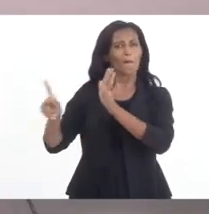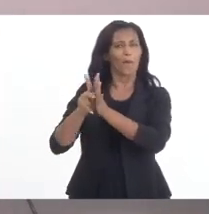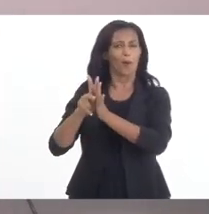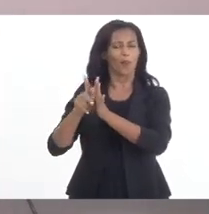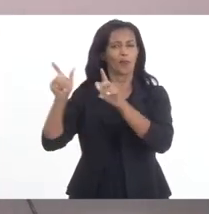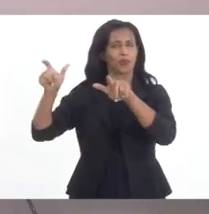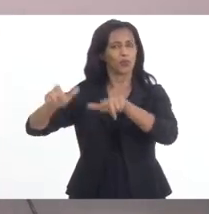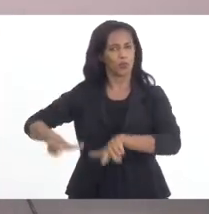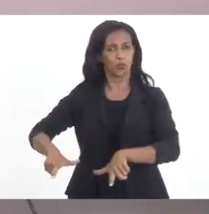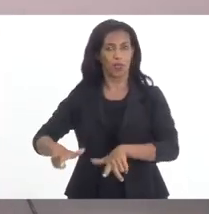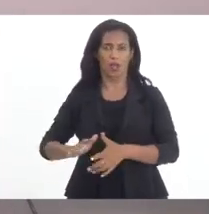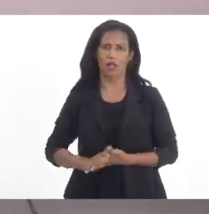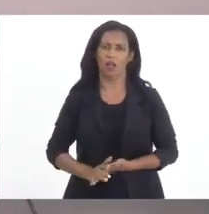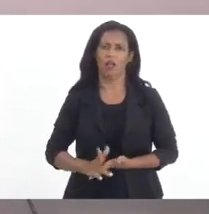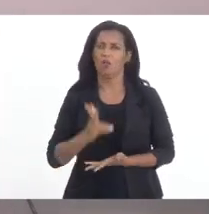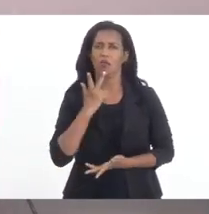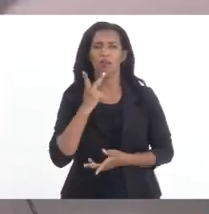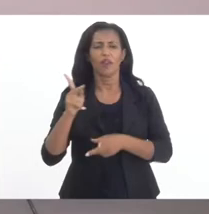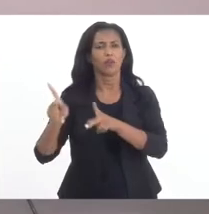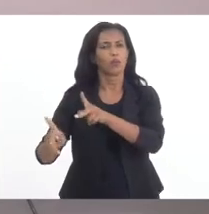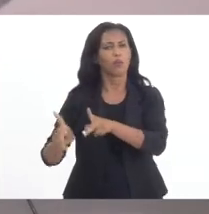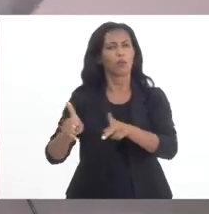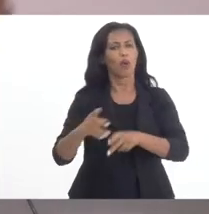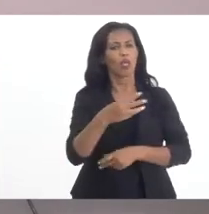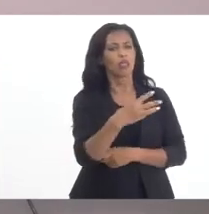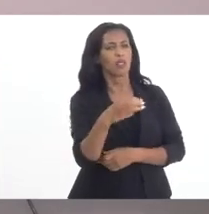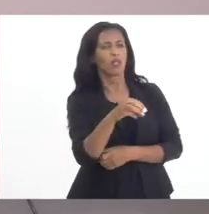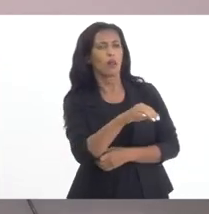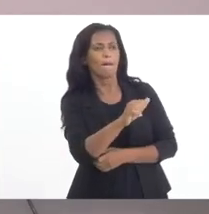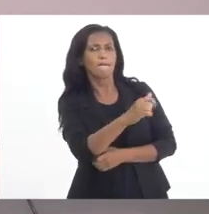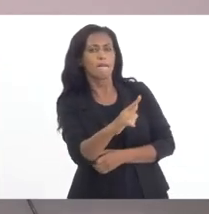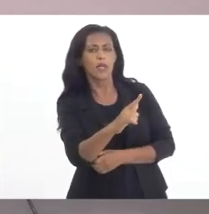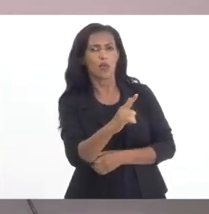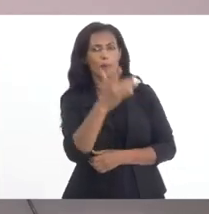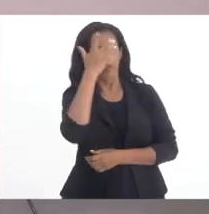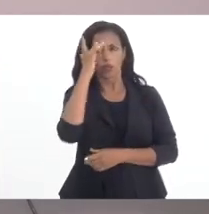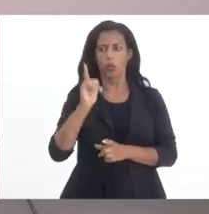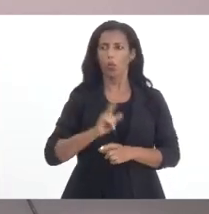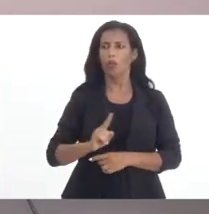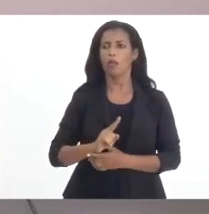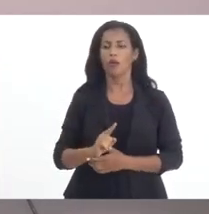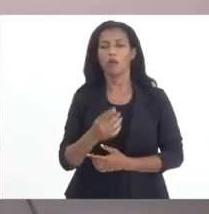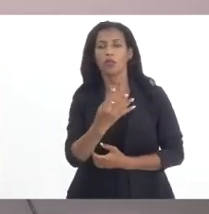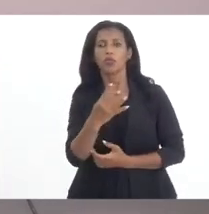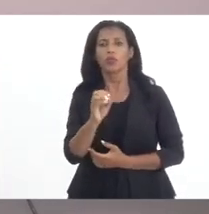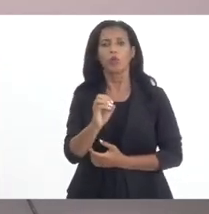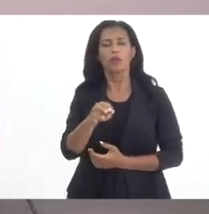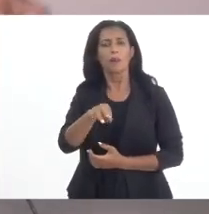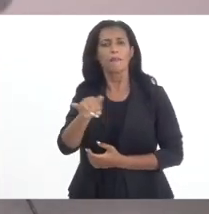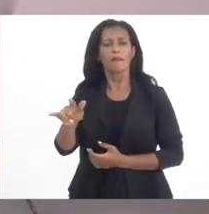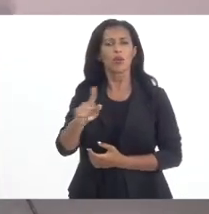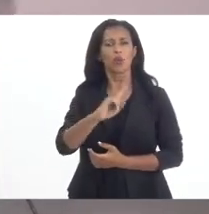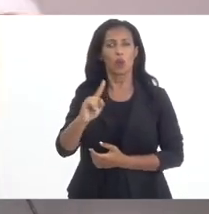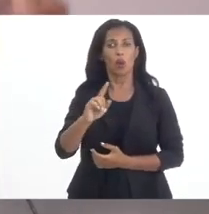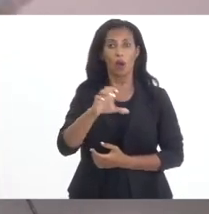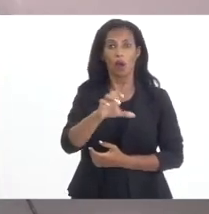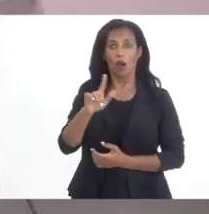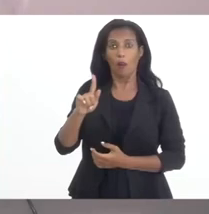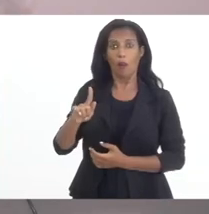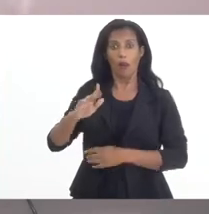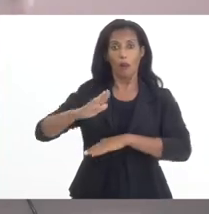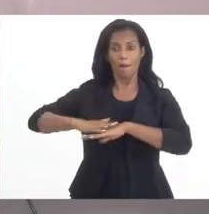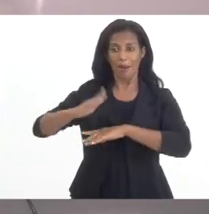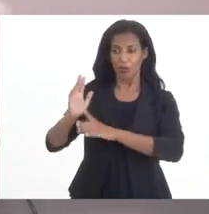Zona Oeste. Nós não estamos falando aqui de uma população de 300 mil habitantes, não. Nem de 400 mil habitantes. Campo Grande é o bairro